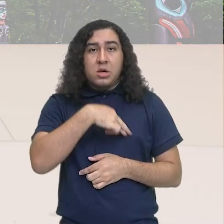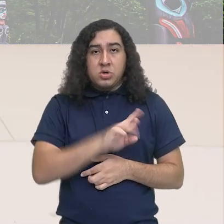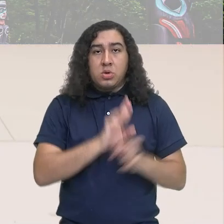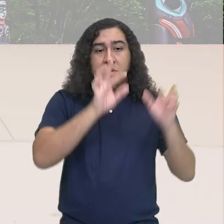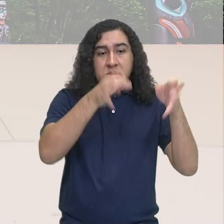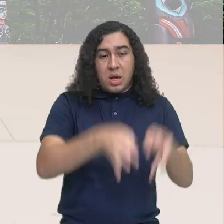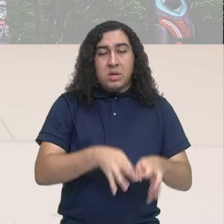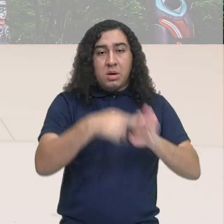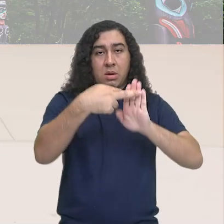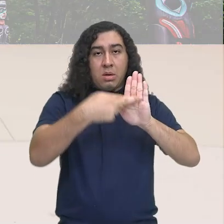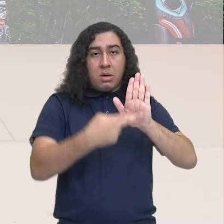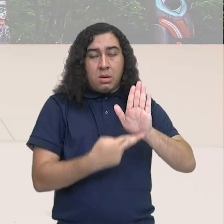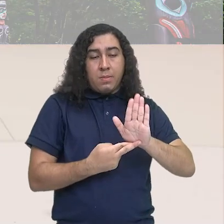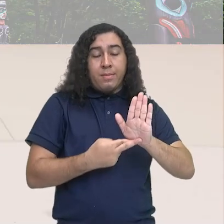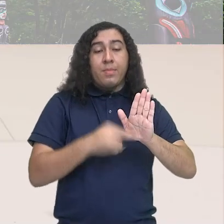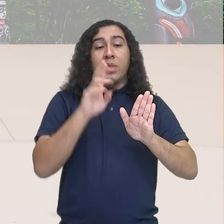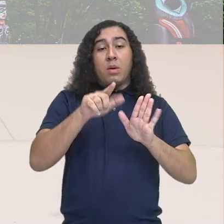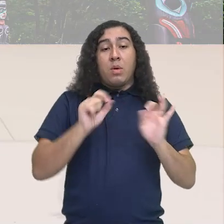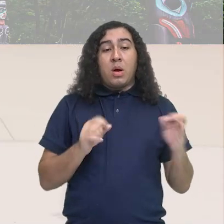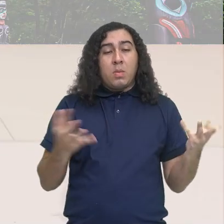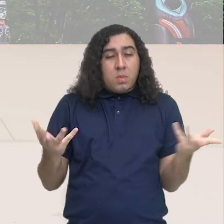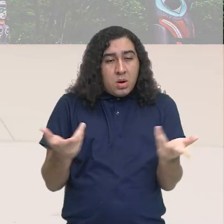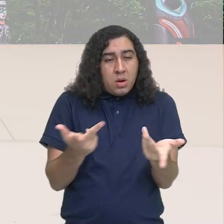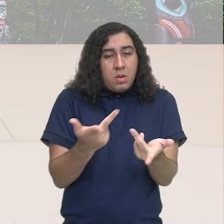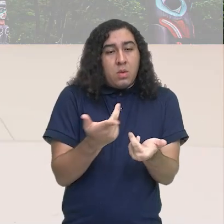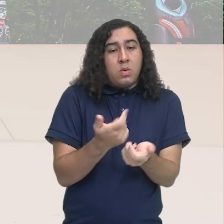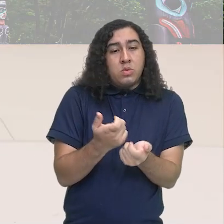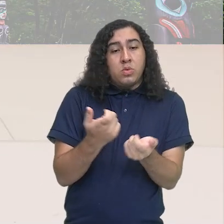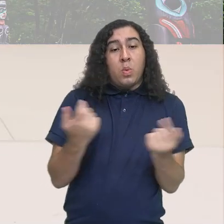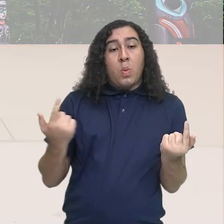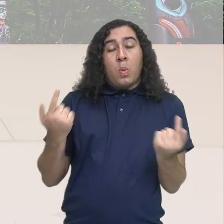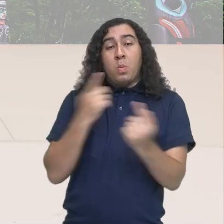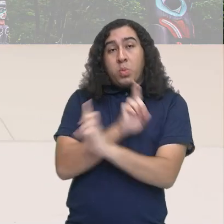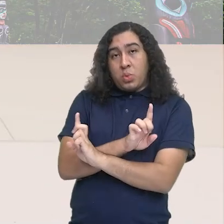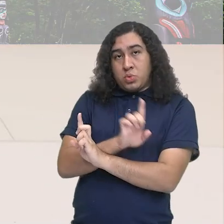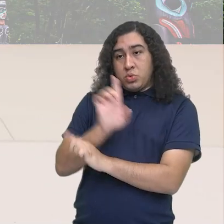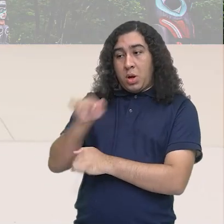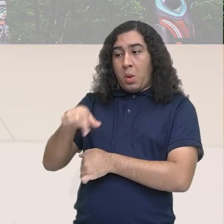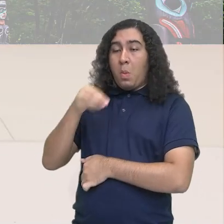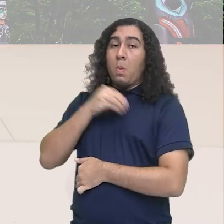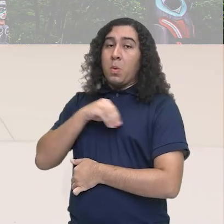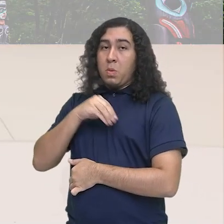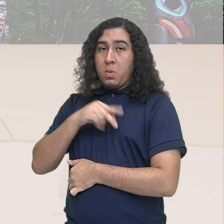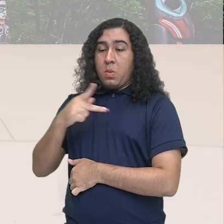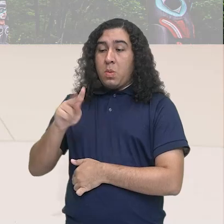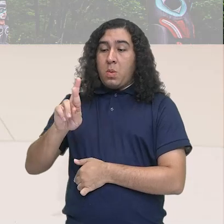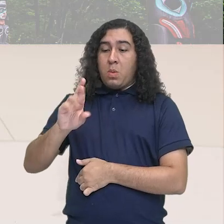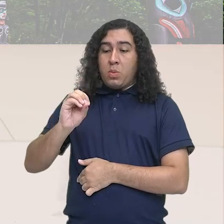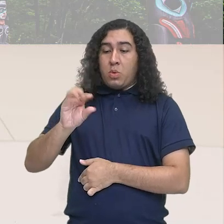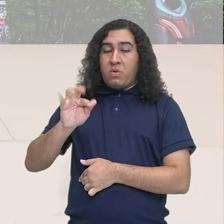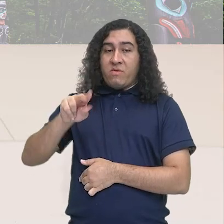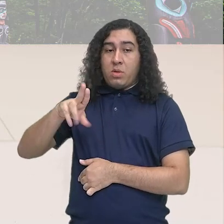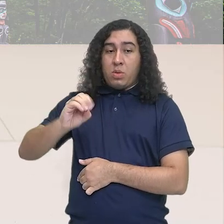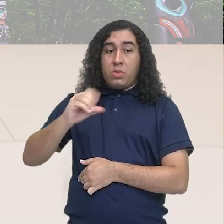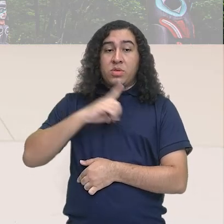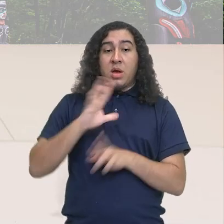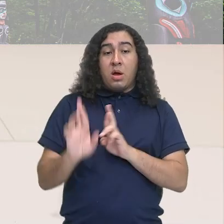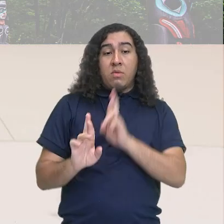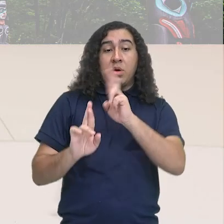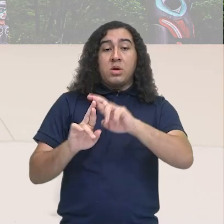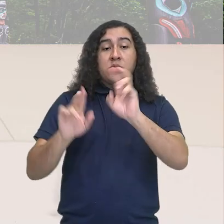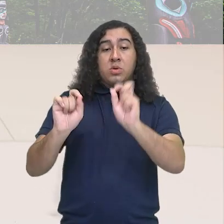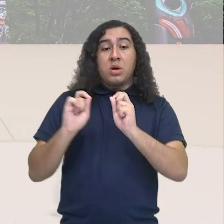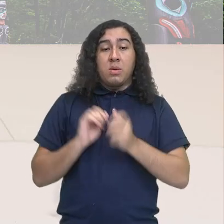algo extraordinário, enquanto o seu oposto, que é o profano, está